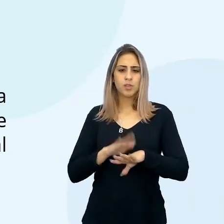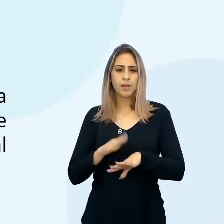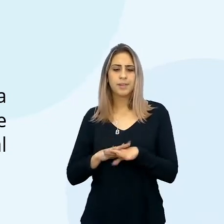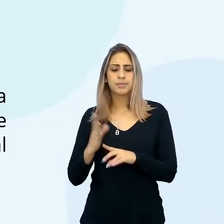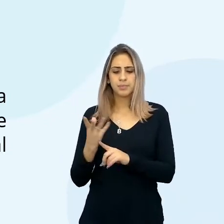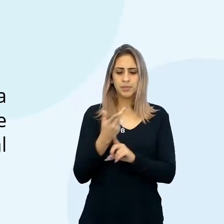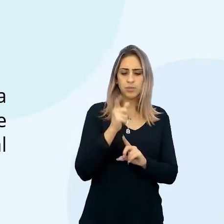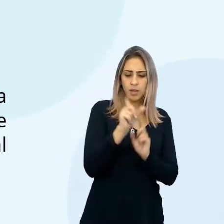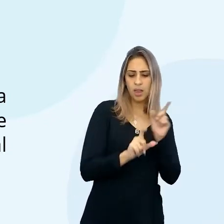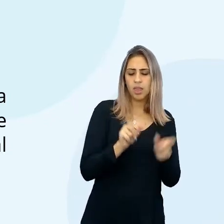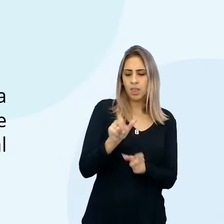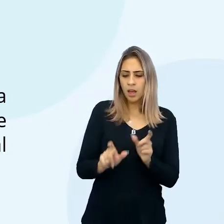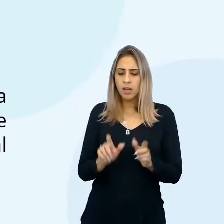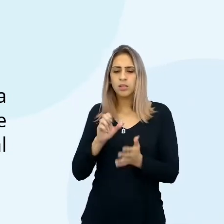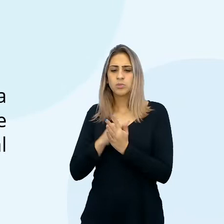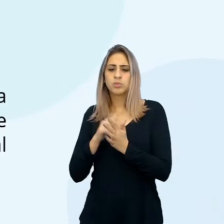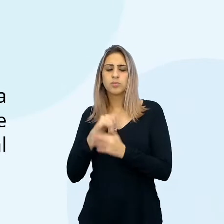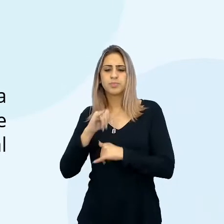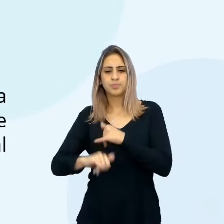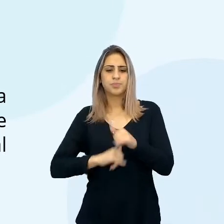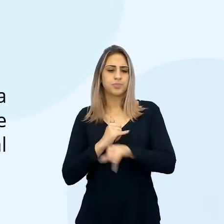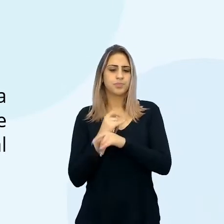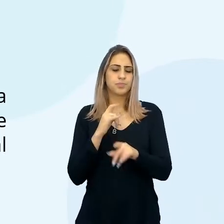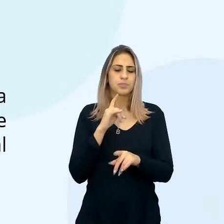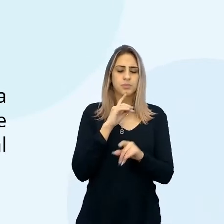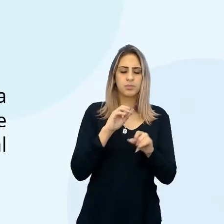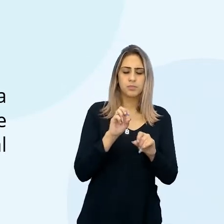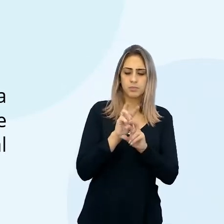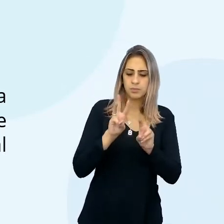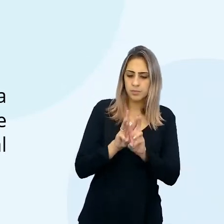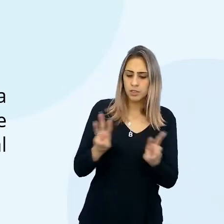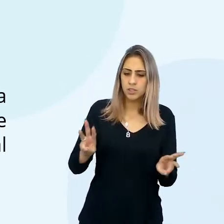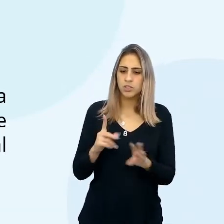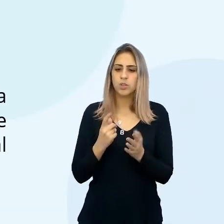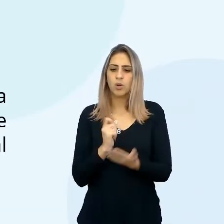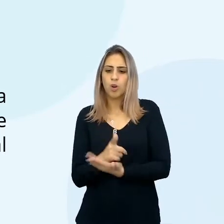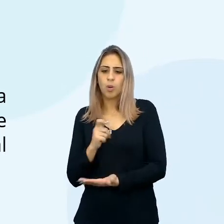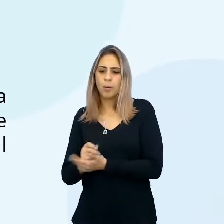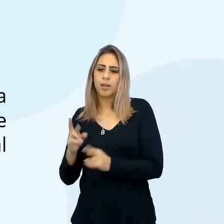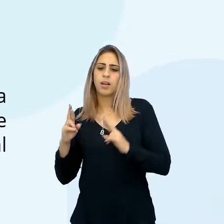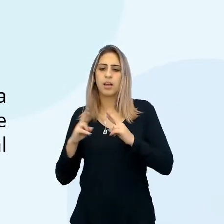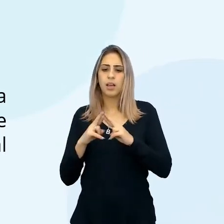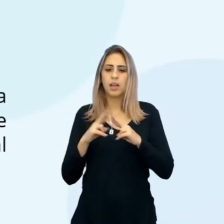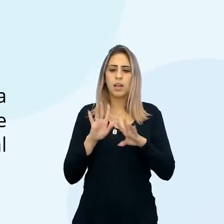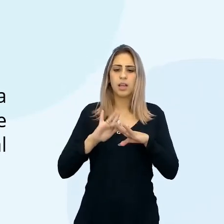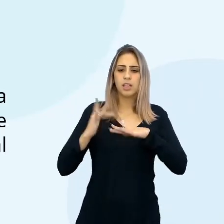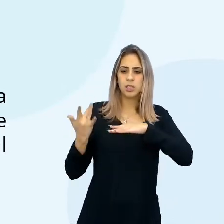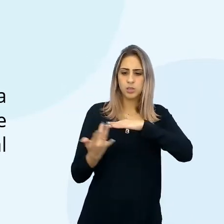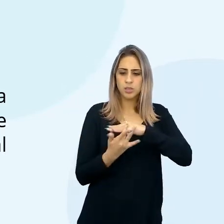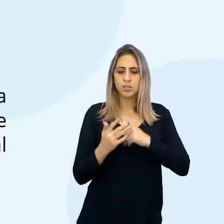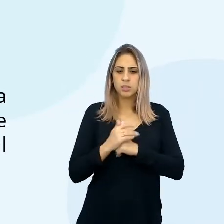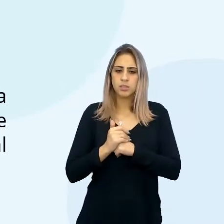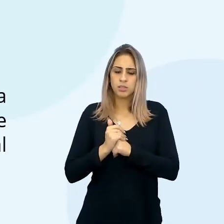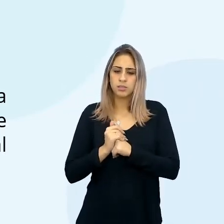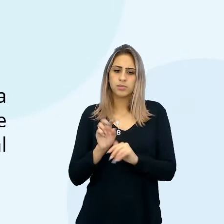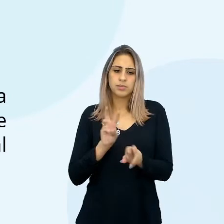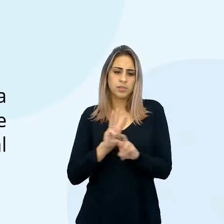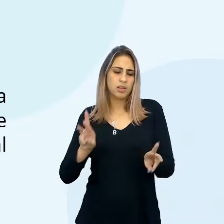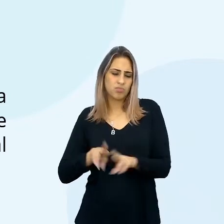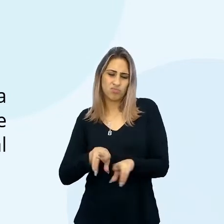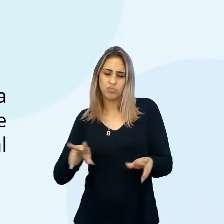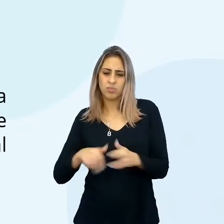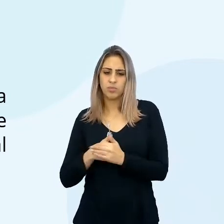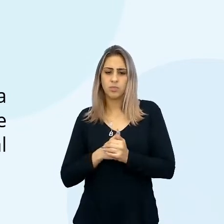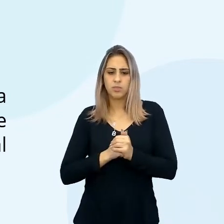perfis, cadastros na internet, em sites de compras, redes sociais, informativos, sites, enfim, os